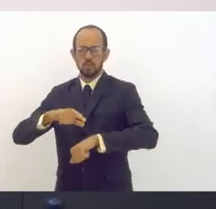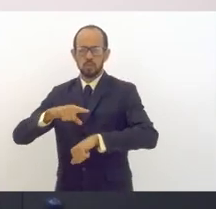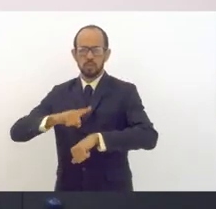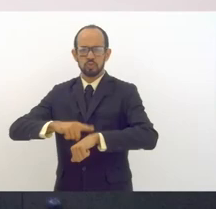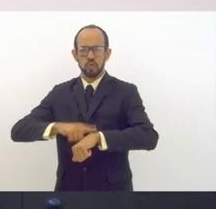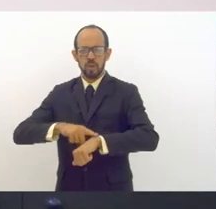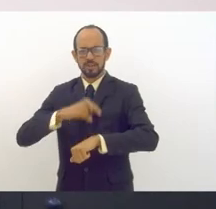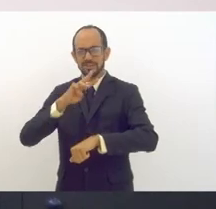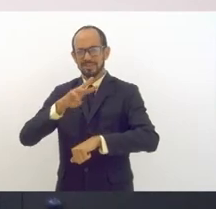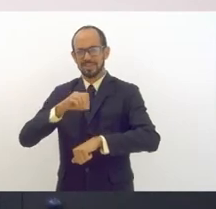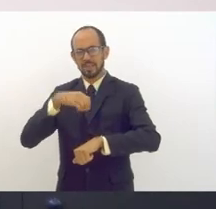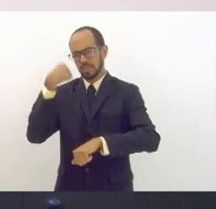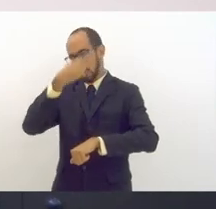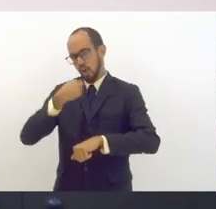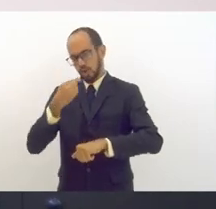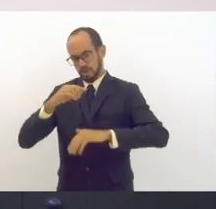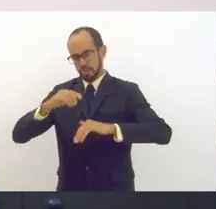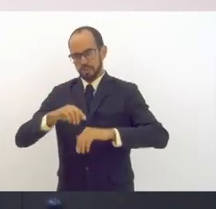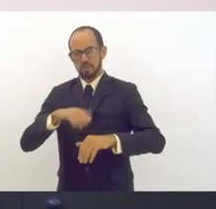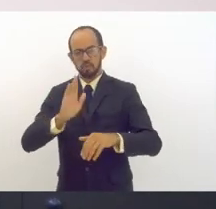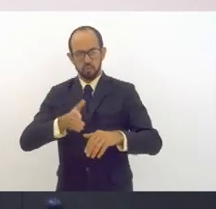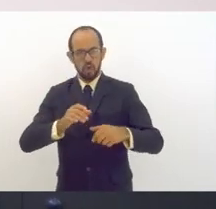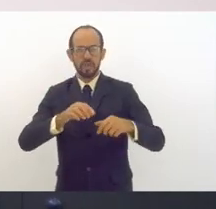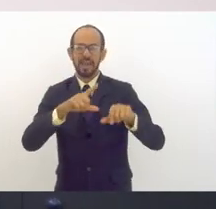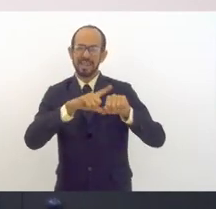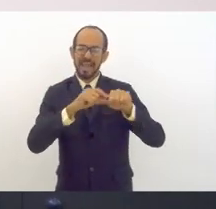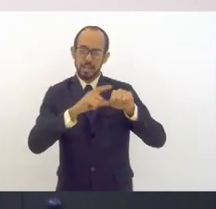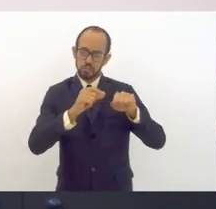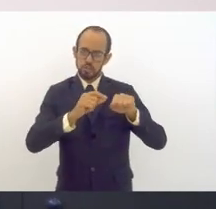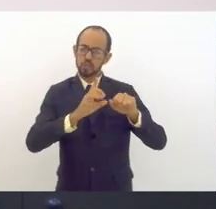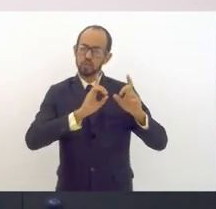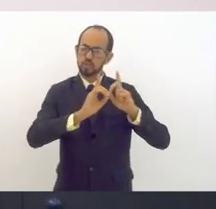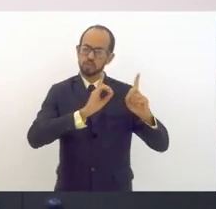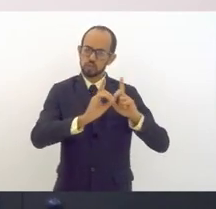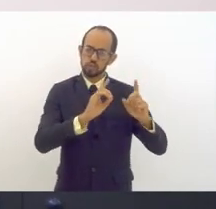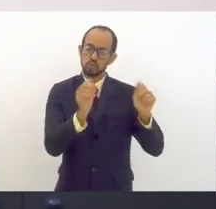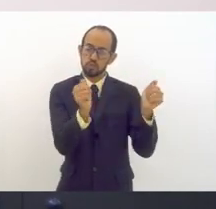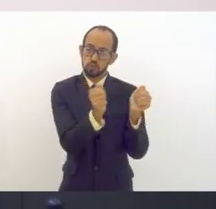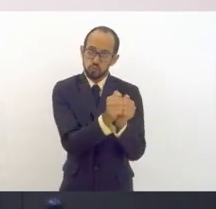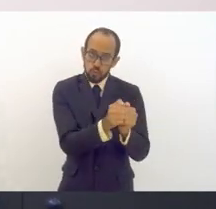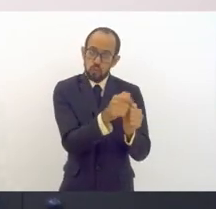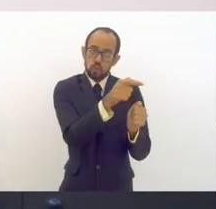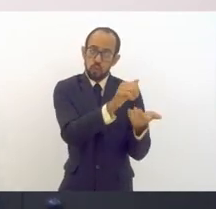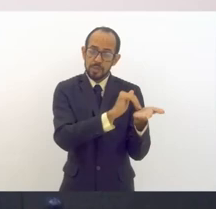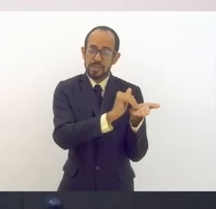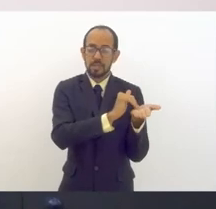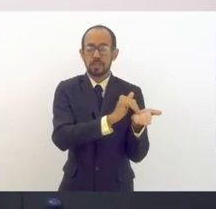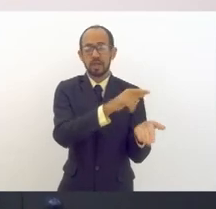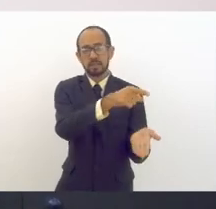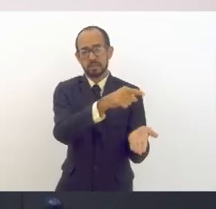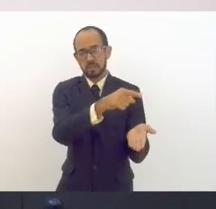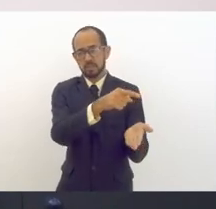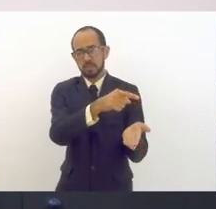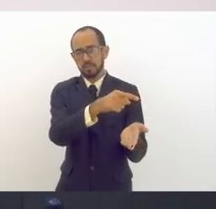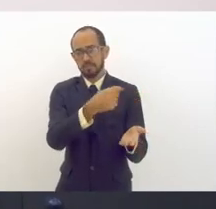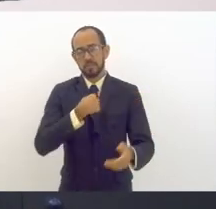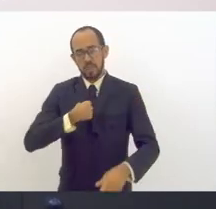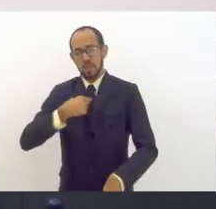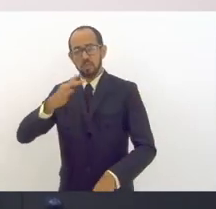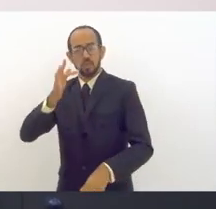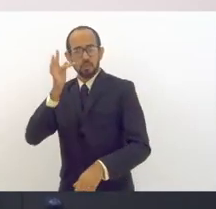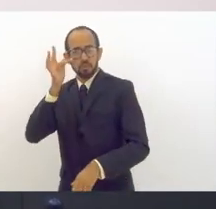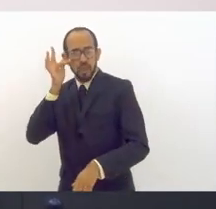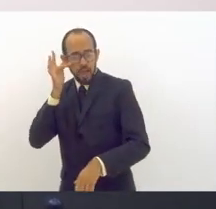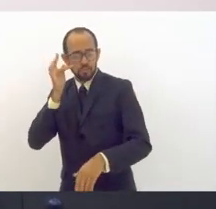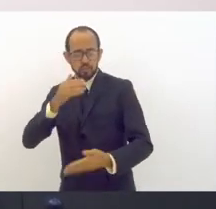item, artigo por artigo, com a SEDUC, né? Foi uma lei que o Parlamento fez junto com a SEDUC o tempo todo. Eu e Flávio, particularmente, nos